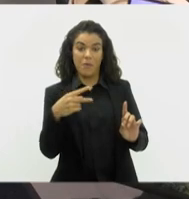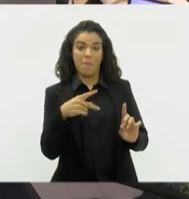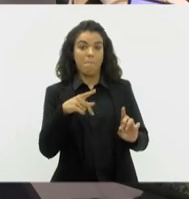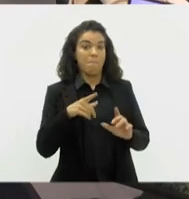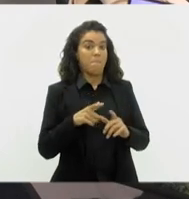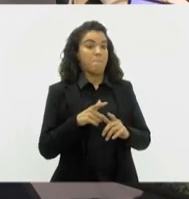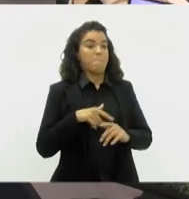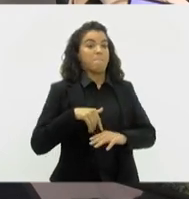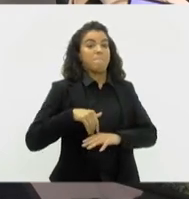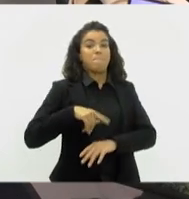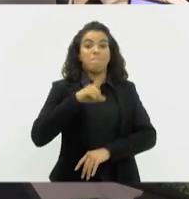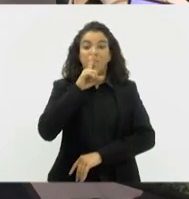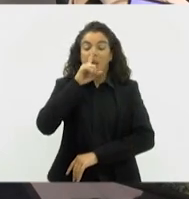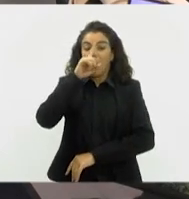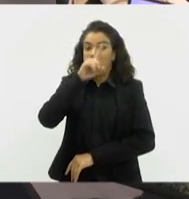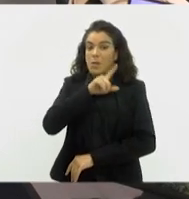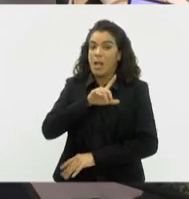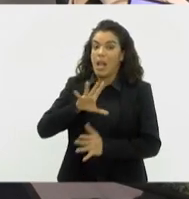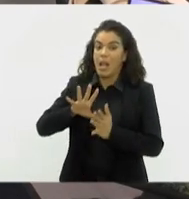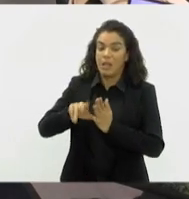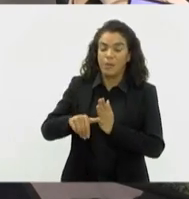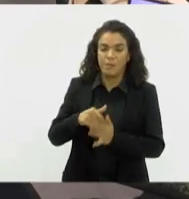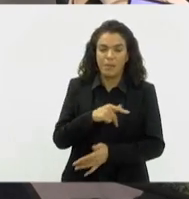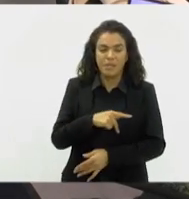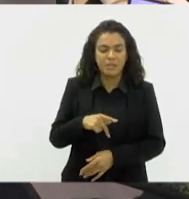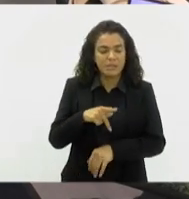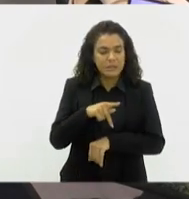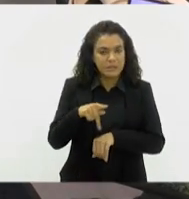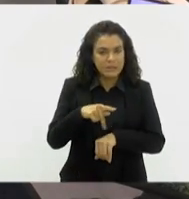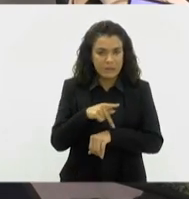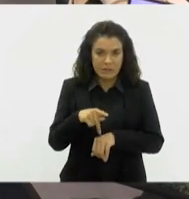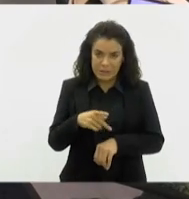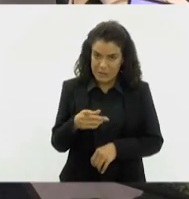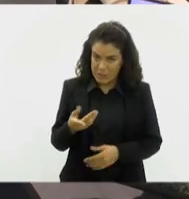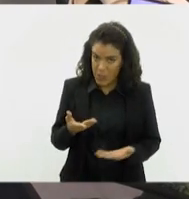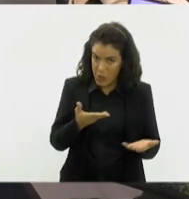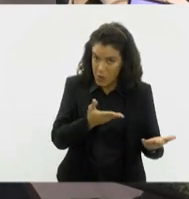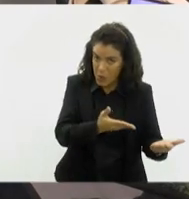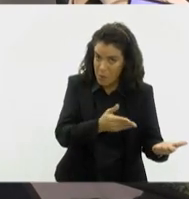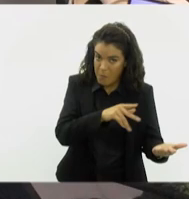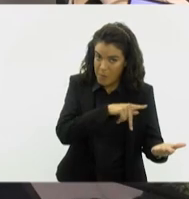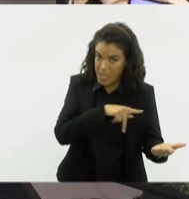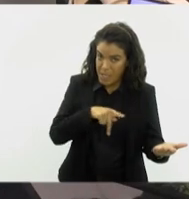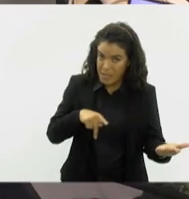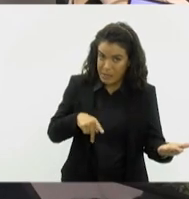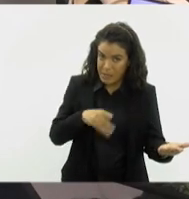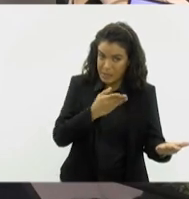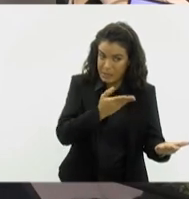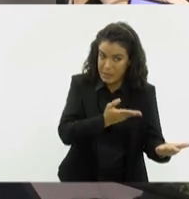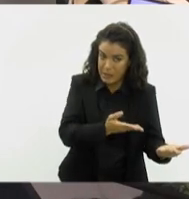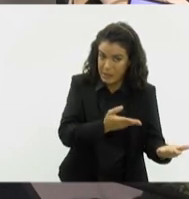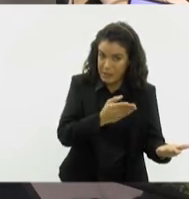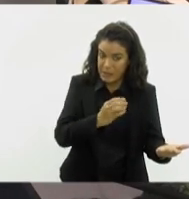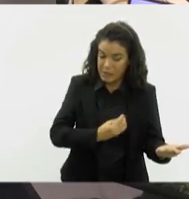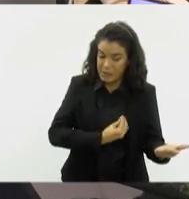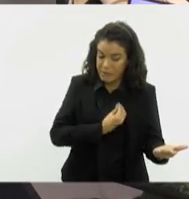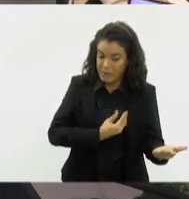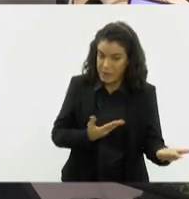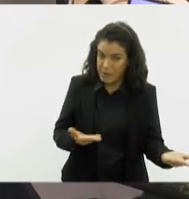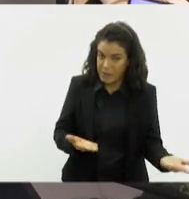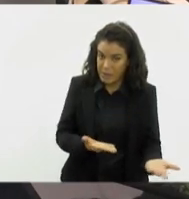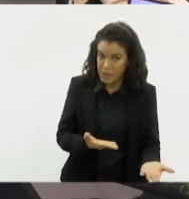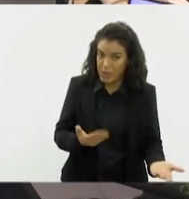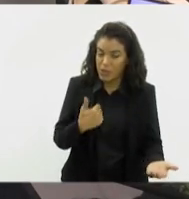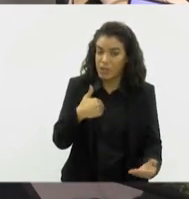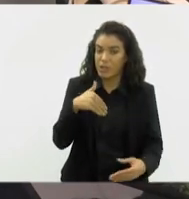desse país, que, na minha visão, também não tem reputação ilibada. Mas eu estou dizendo que, quando gera, se o presidente, né, com outras nações, se o presidente de Vossa Excelência estivesse aqui, eu já